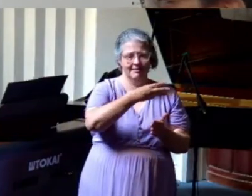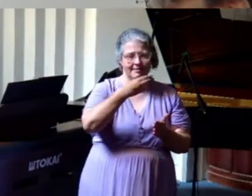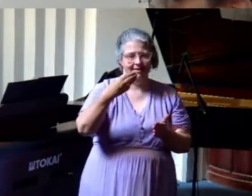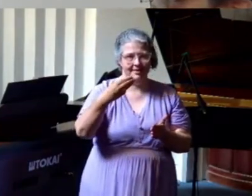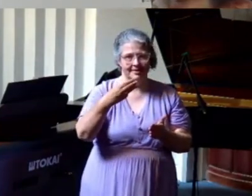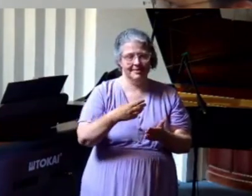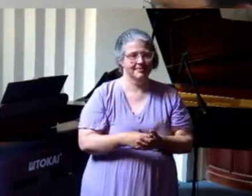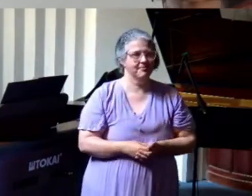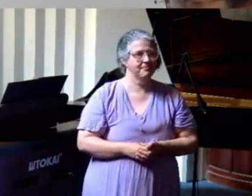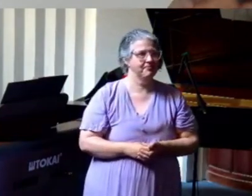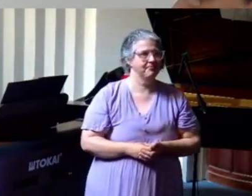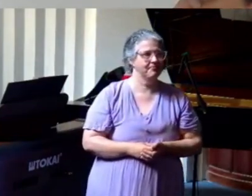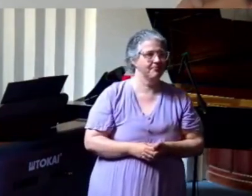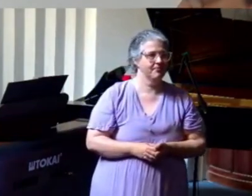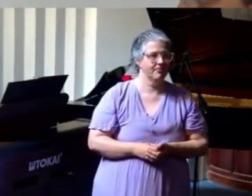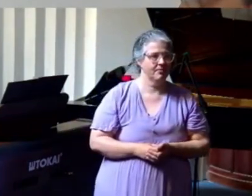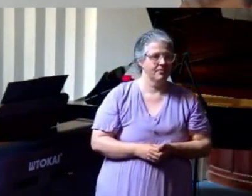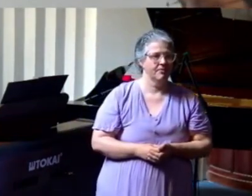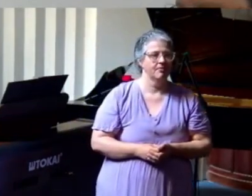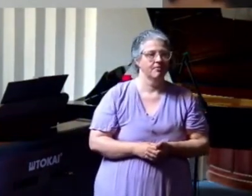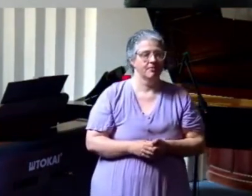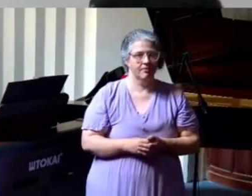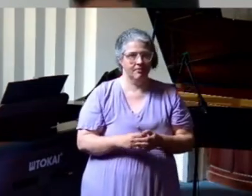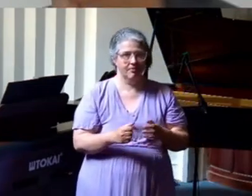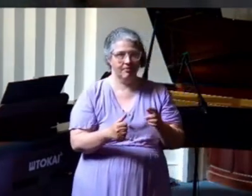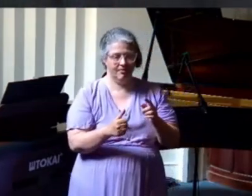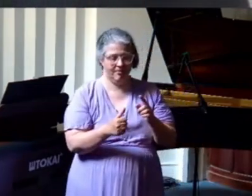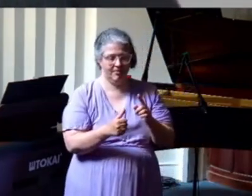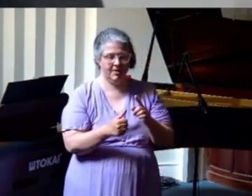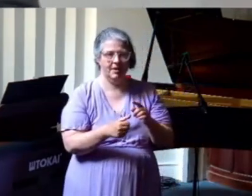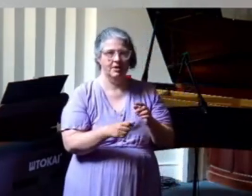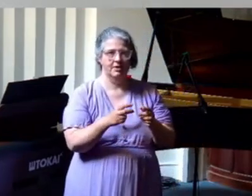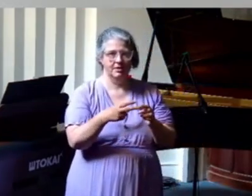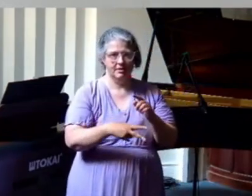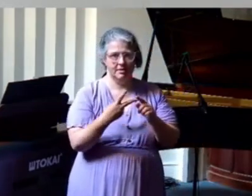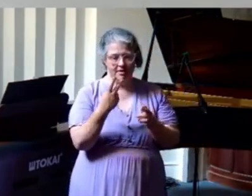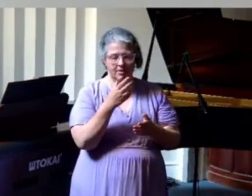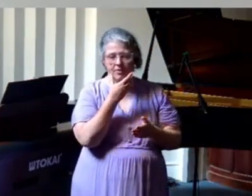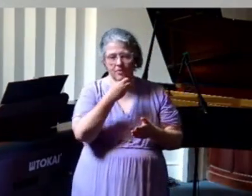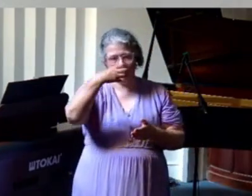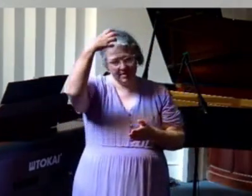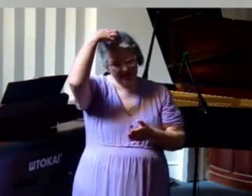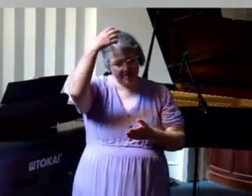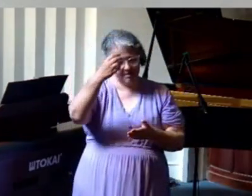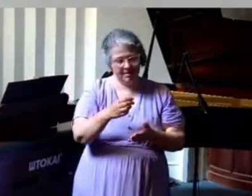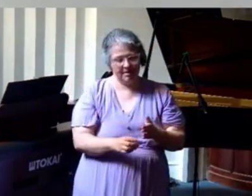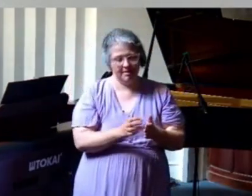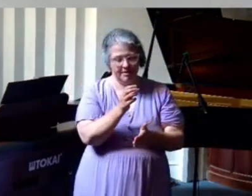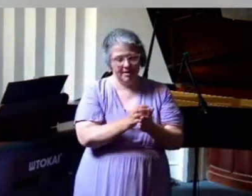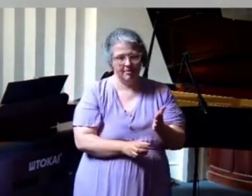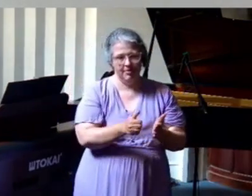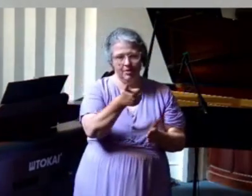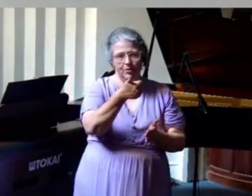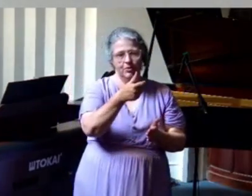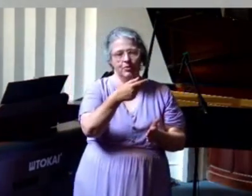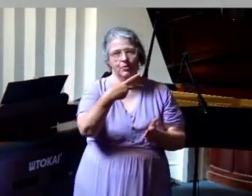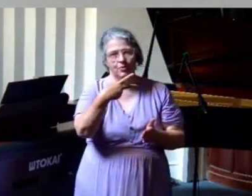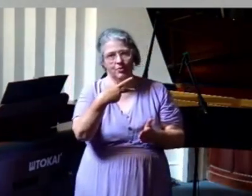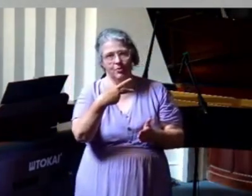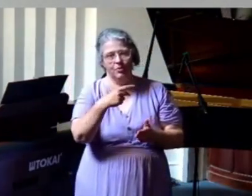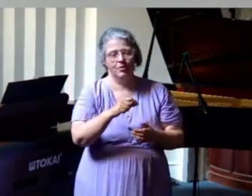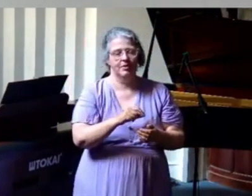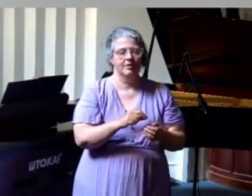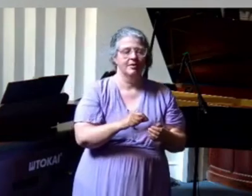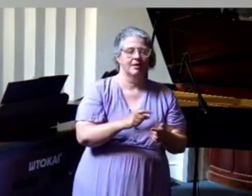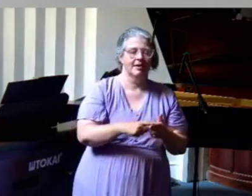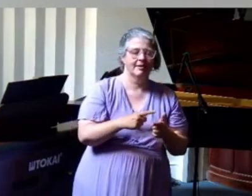3. Segundo livro dos Reis, capítulo 12, versículos de 1